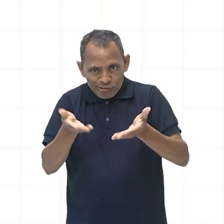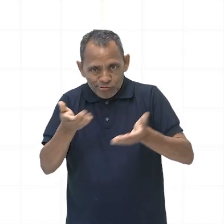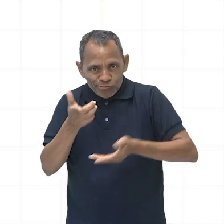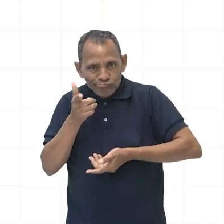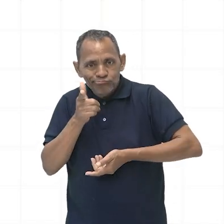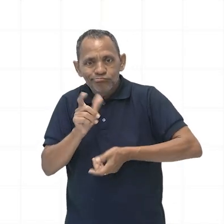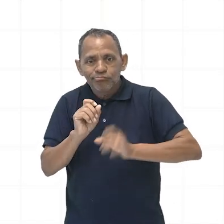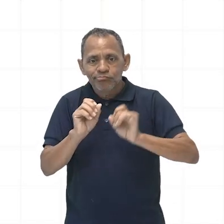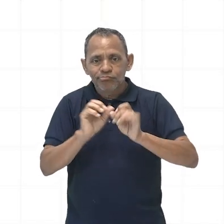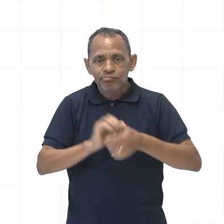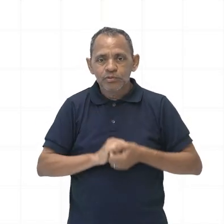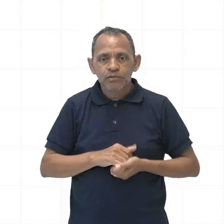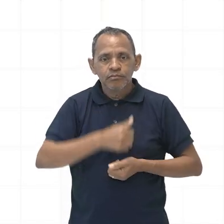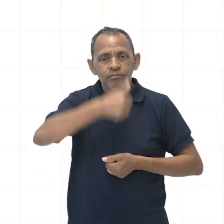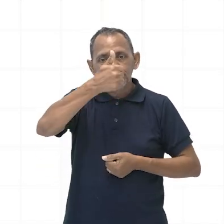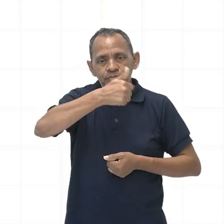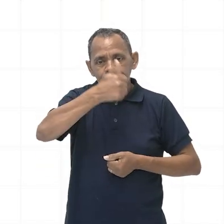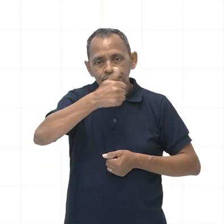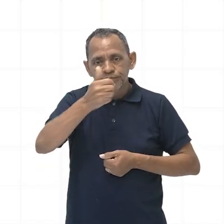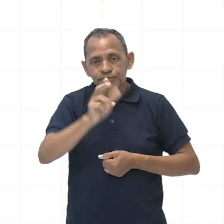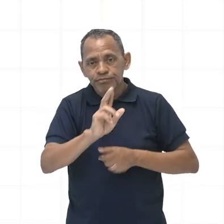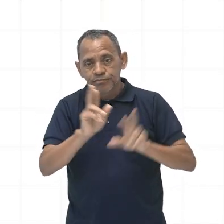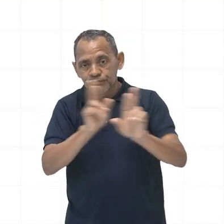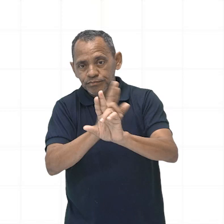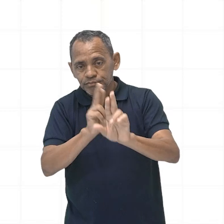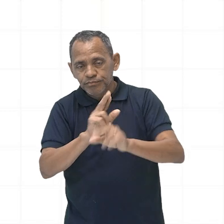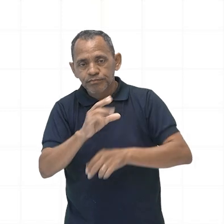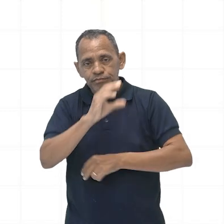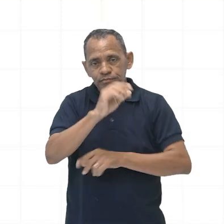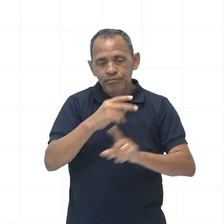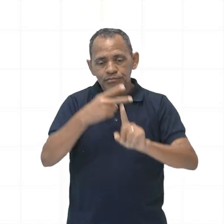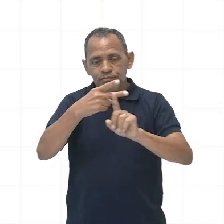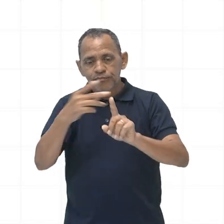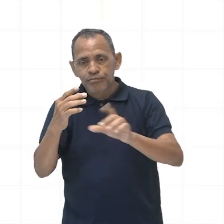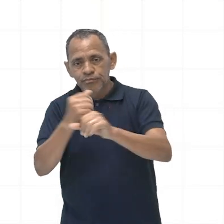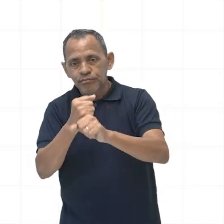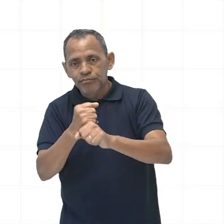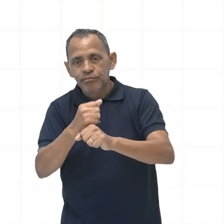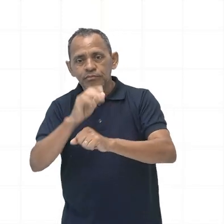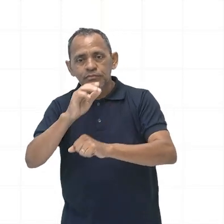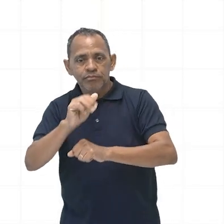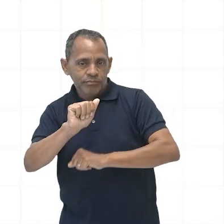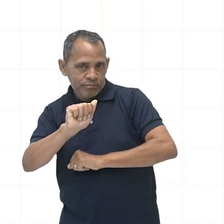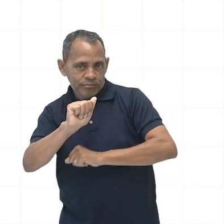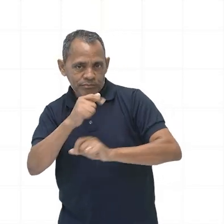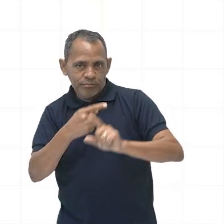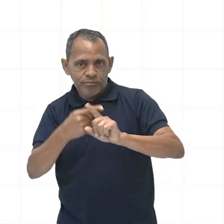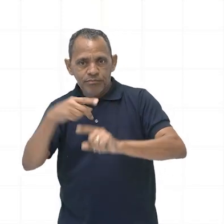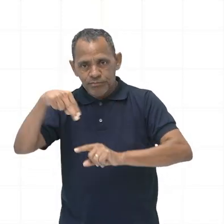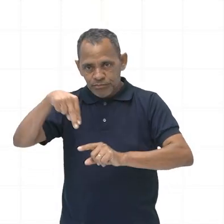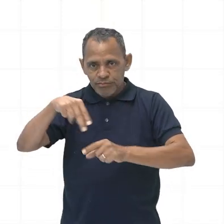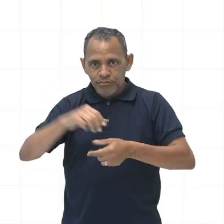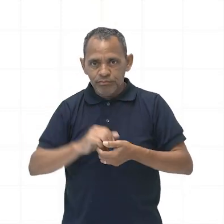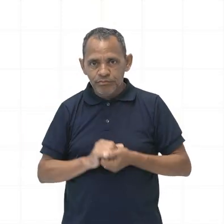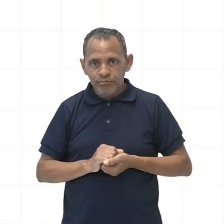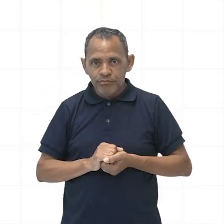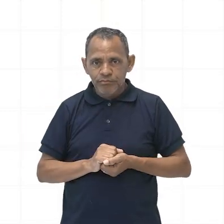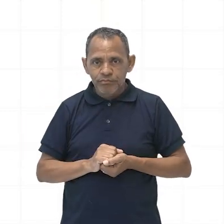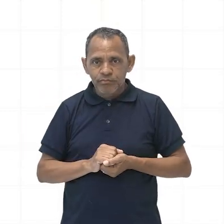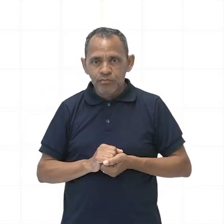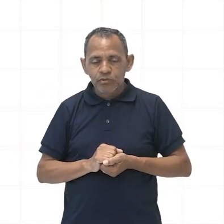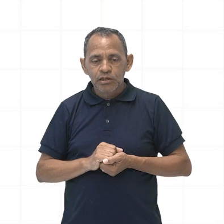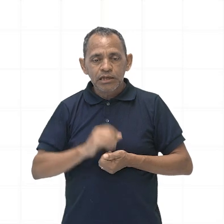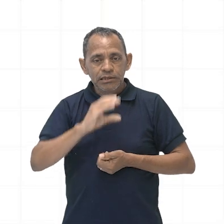Da primeira relação, nós temos aqui, ó, que C ao quadrado é igual a A vezes N, certo? Então, o C